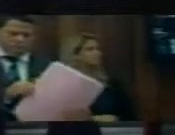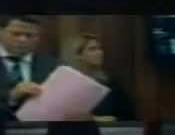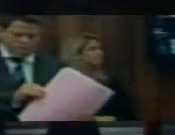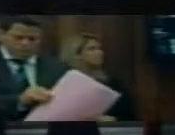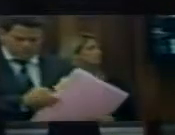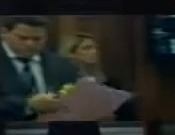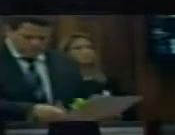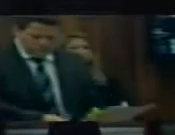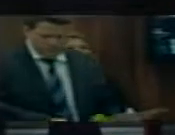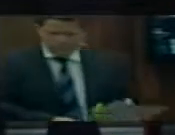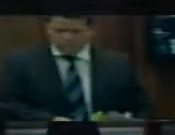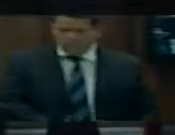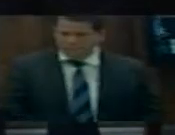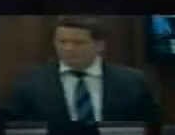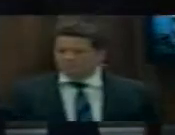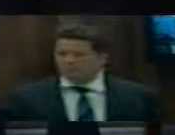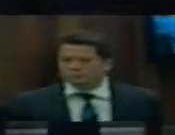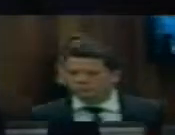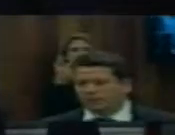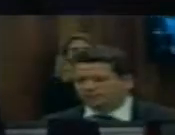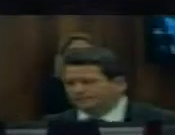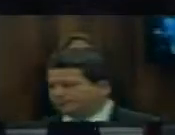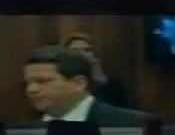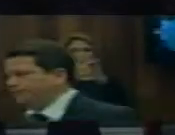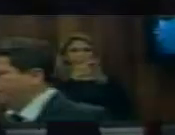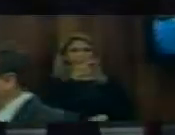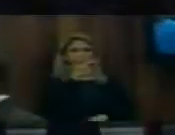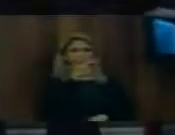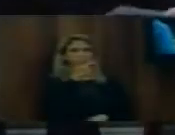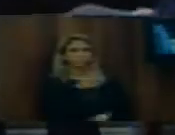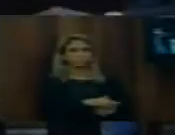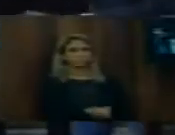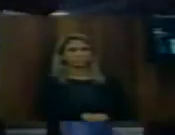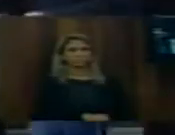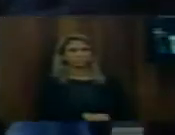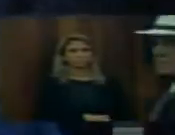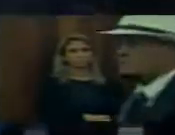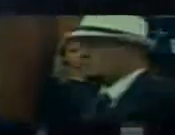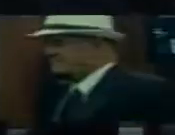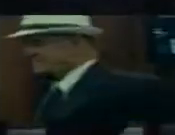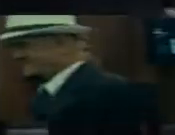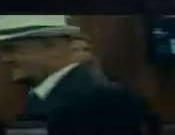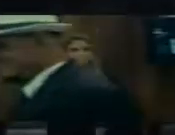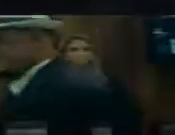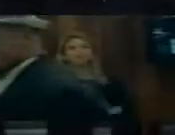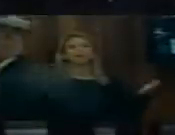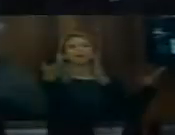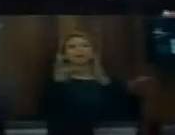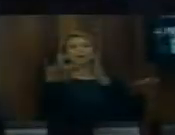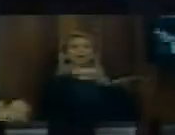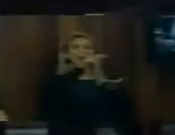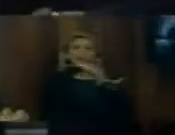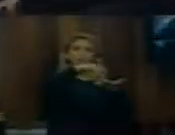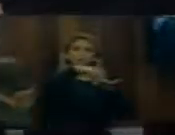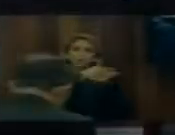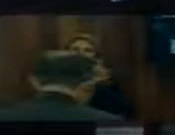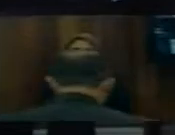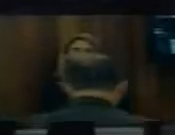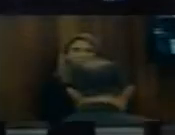Não há ofício, senhor presidente. Não havendo ofício, peço que faça a leitura do cabeçalho da